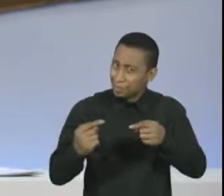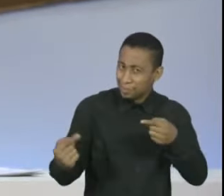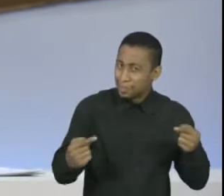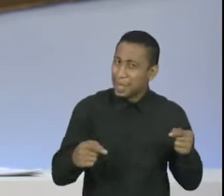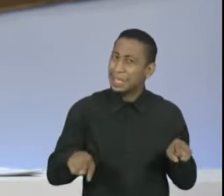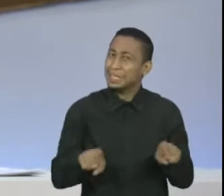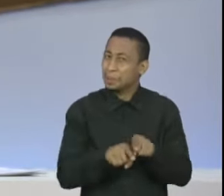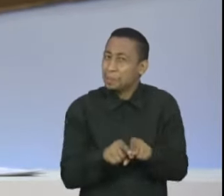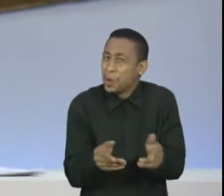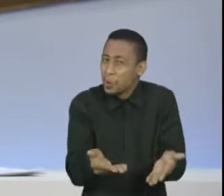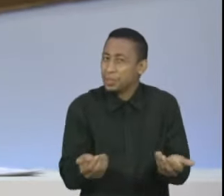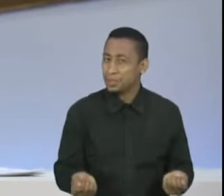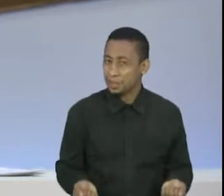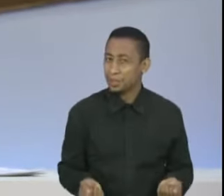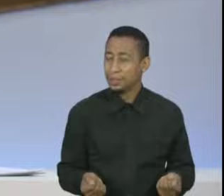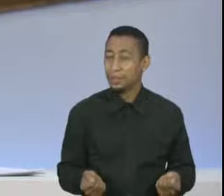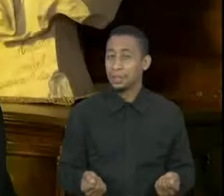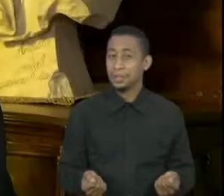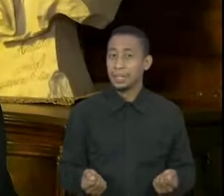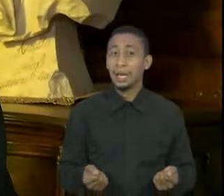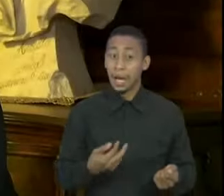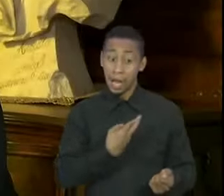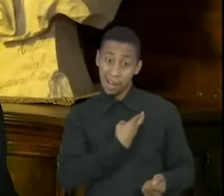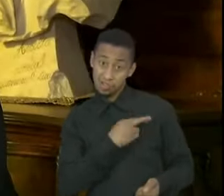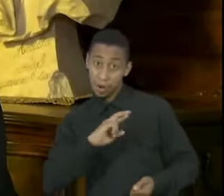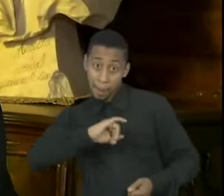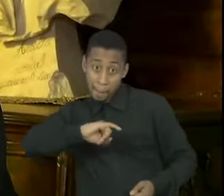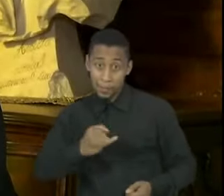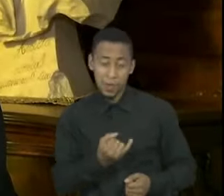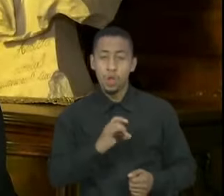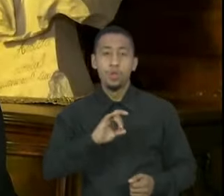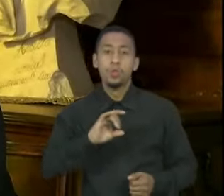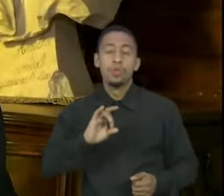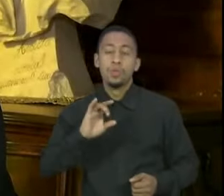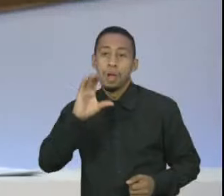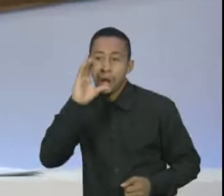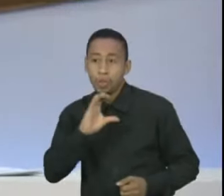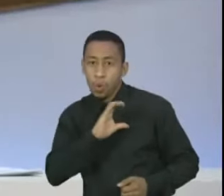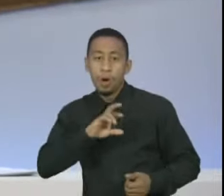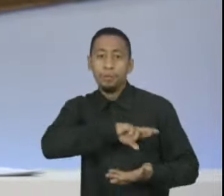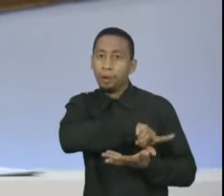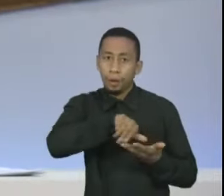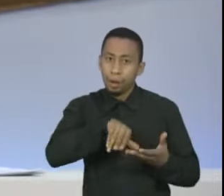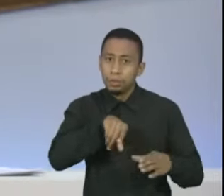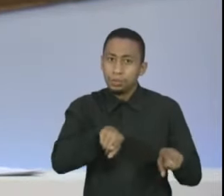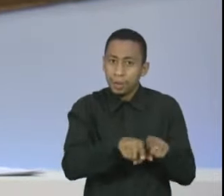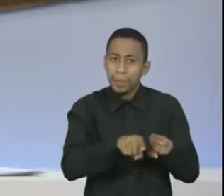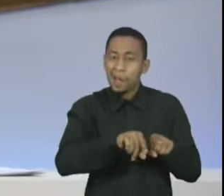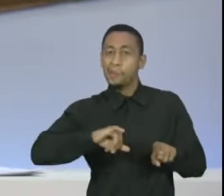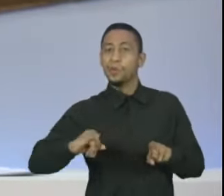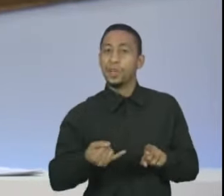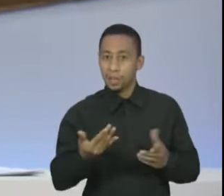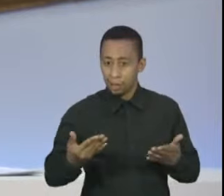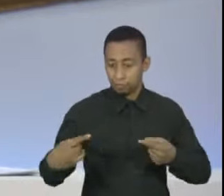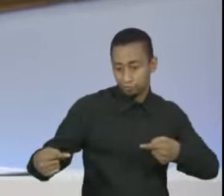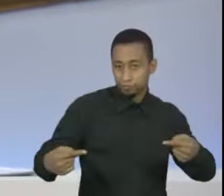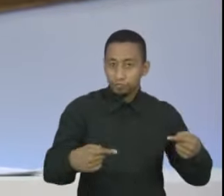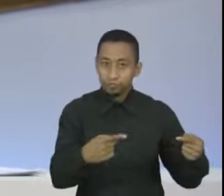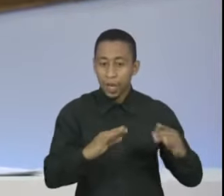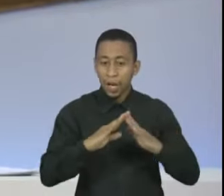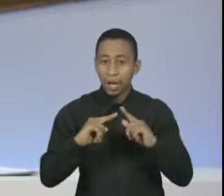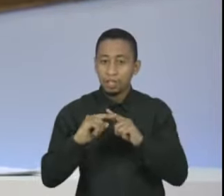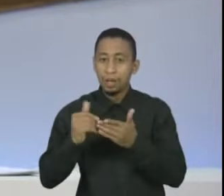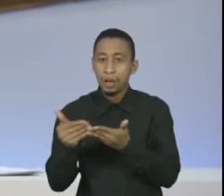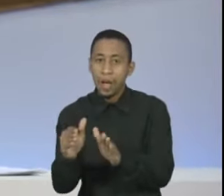uma agenda política hoje a religião não digo sua igreja católica mas as religiões elas não no não estão